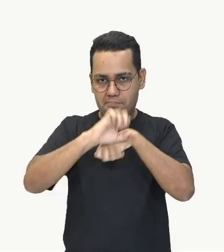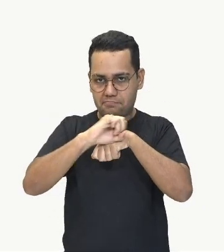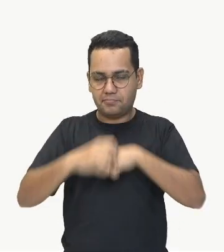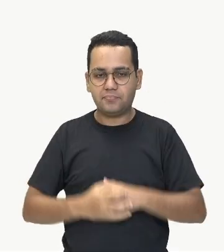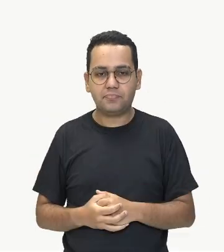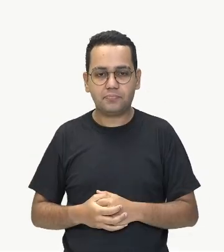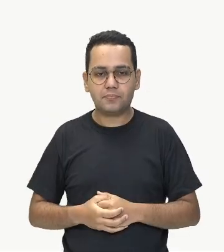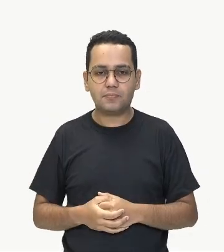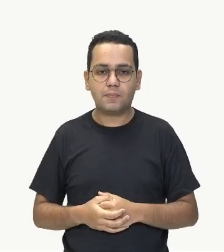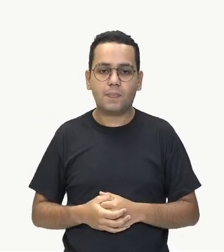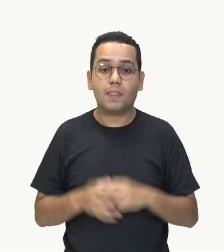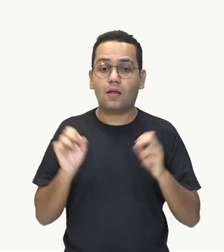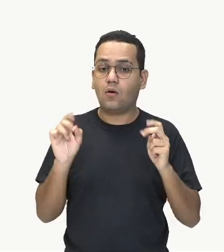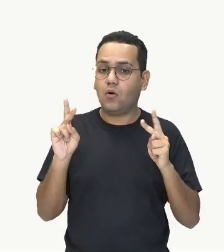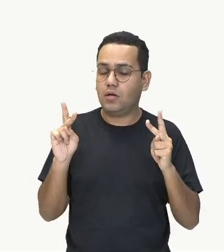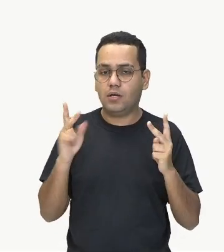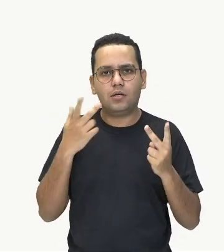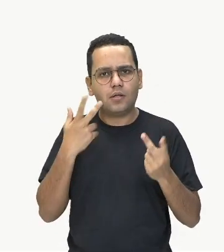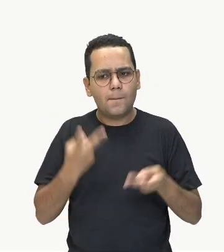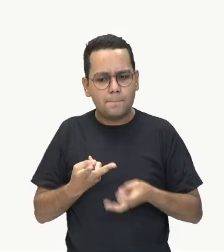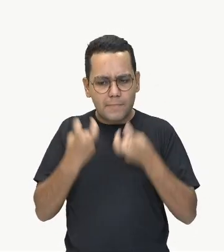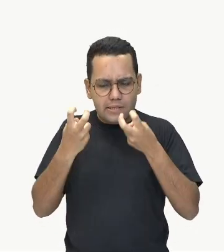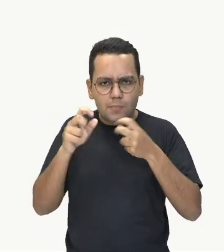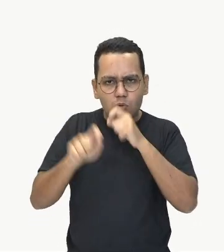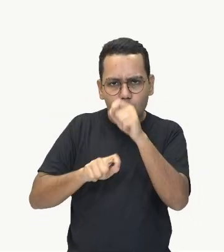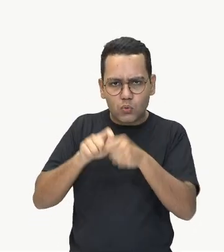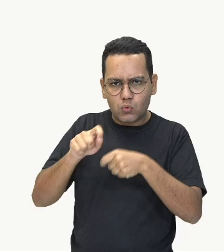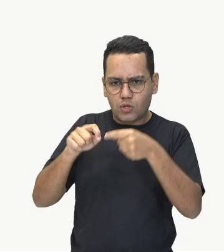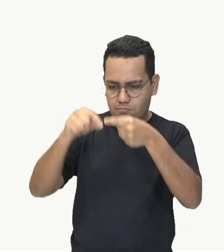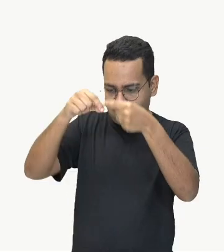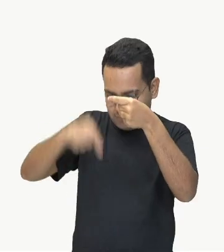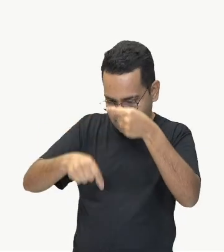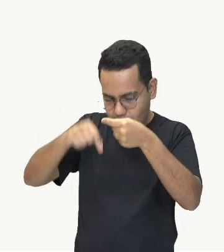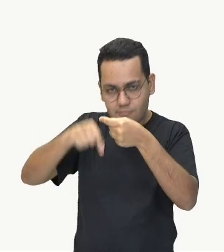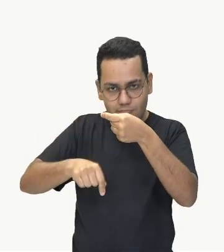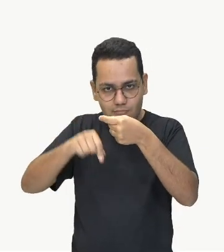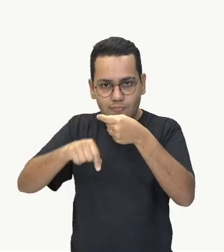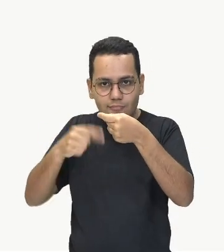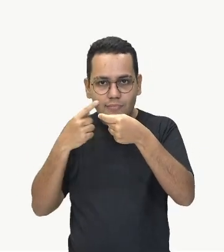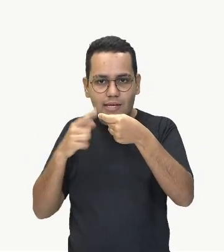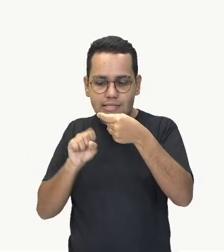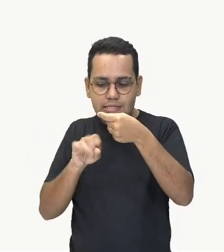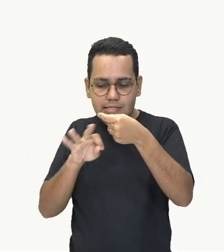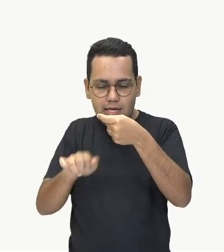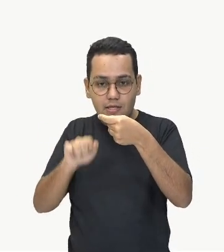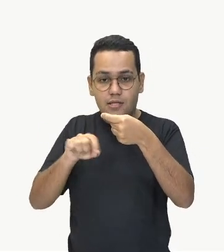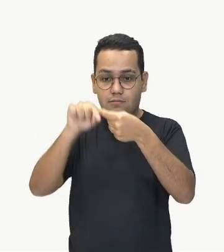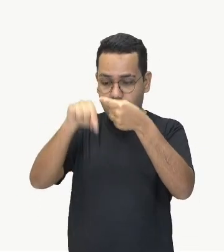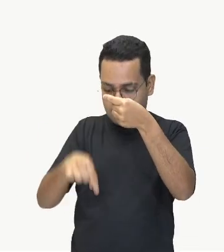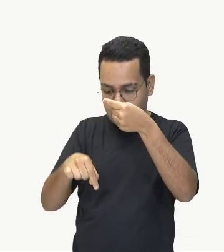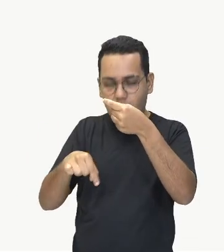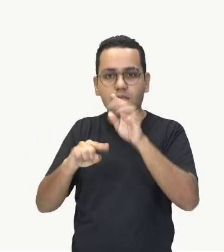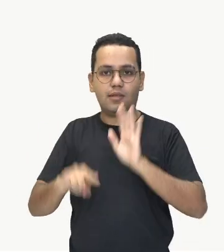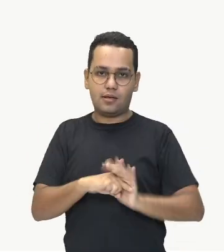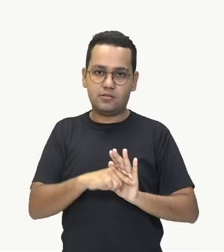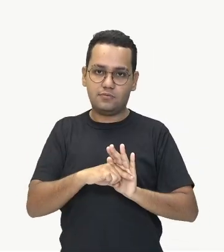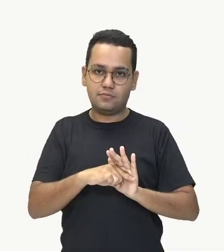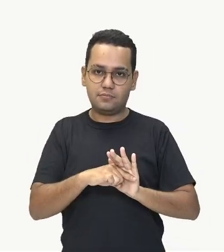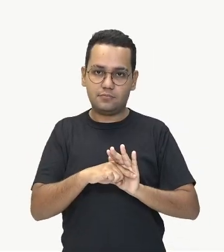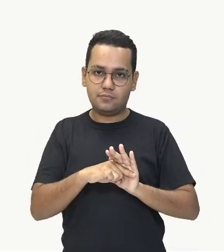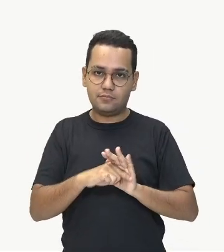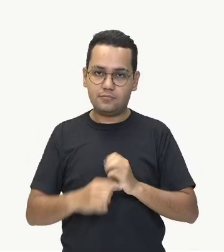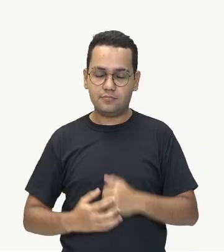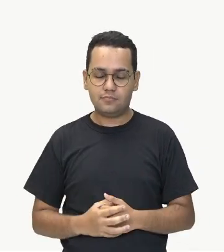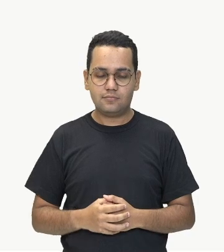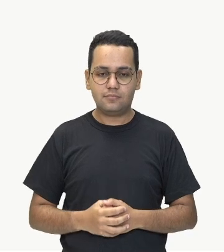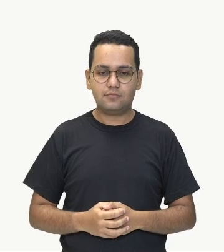prestar atenção aqui nessa seta ó se a seta est em indo para baixo ele é negativo exatamente né se ele tá